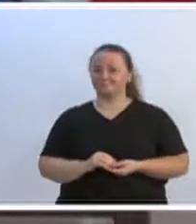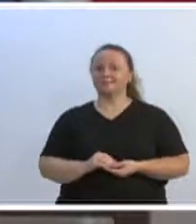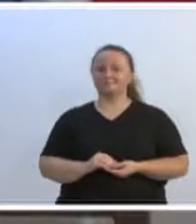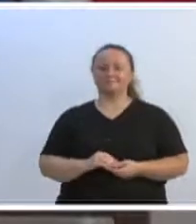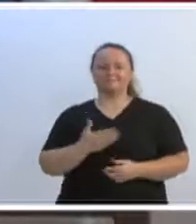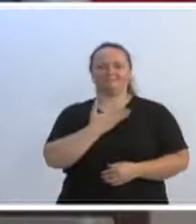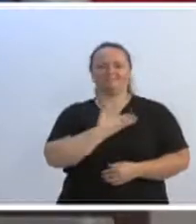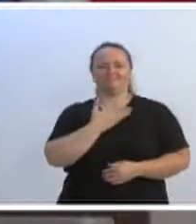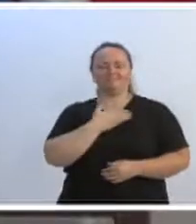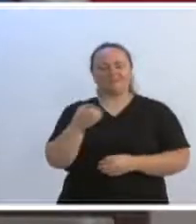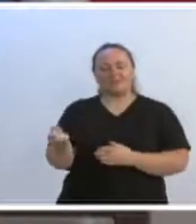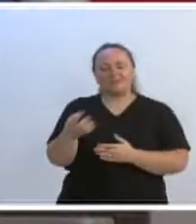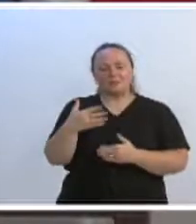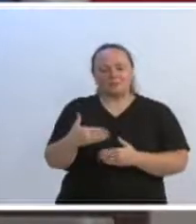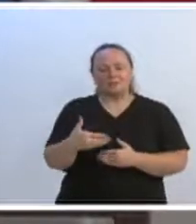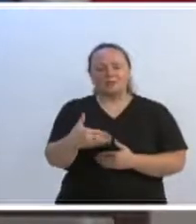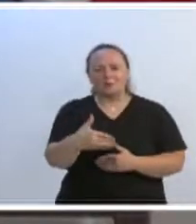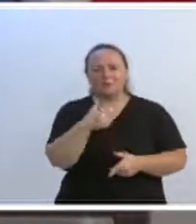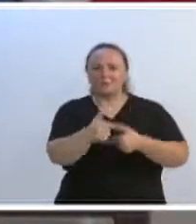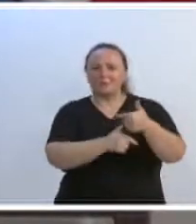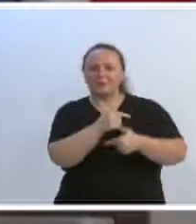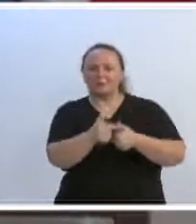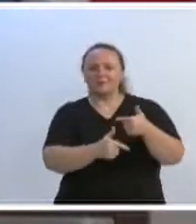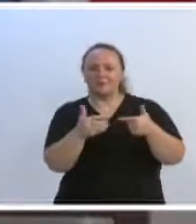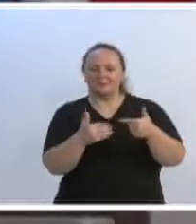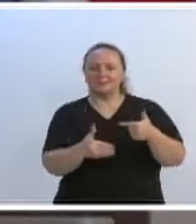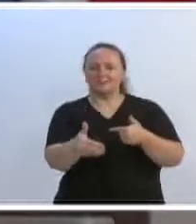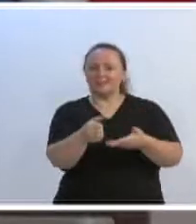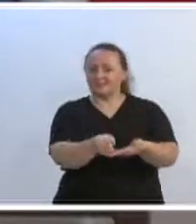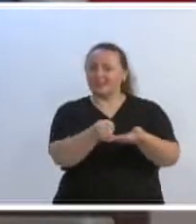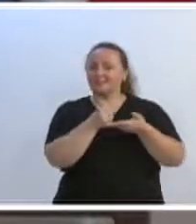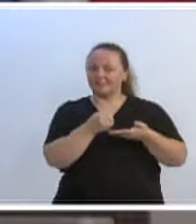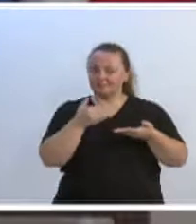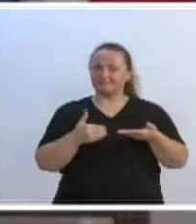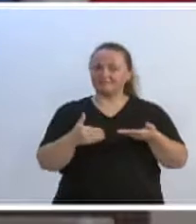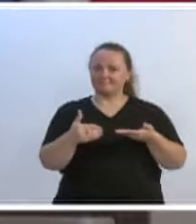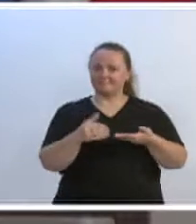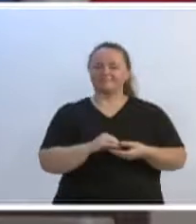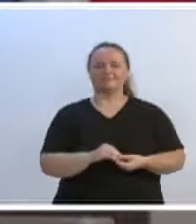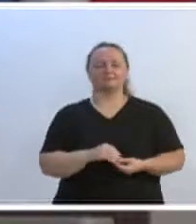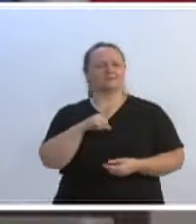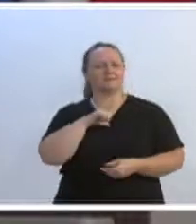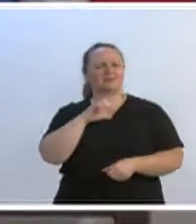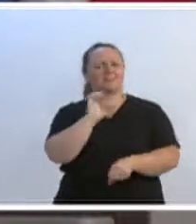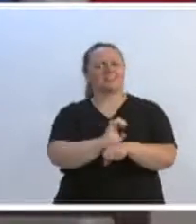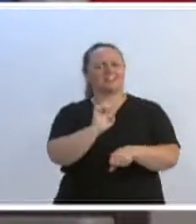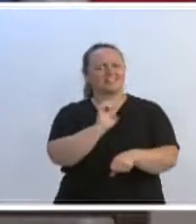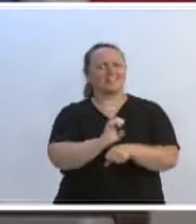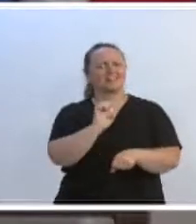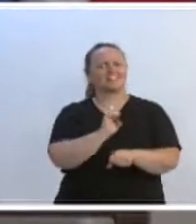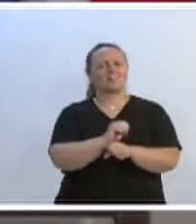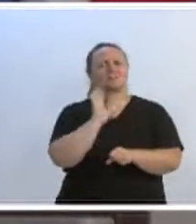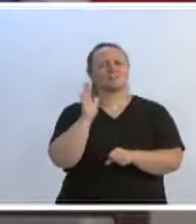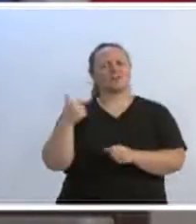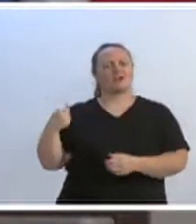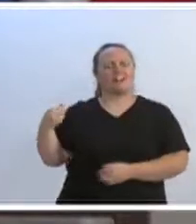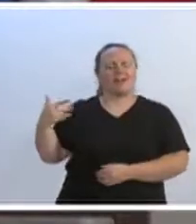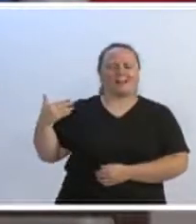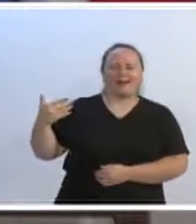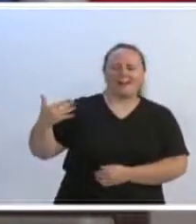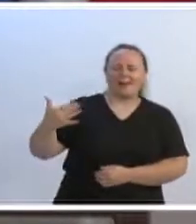nomes. Ao vereador Silvio Zimmermann, pela oportunidade de trazer a